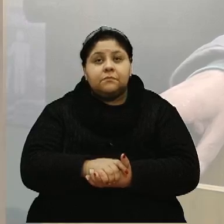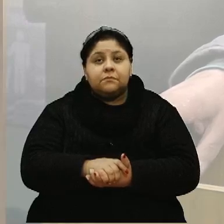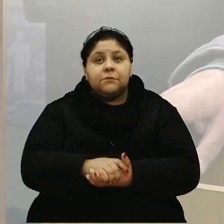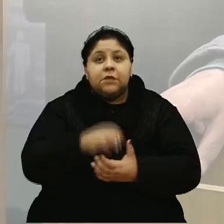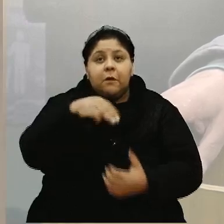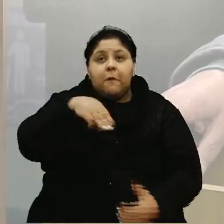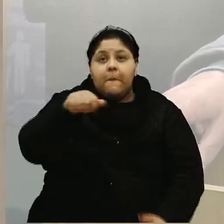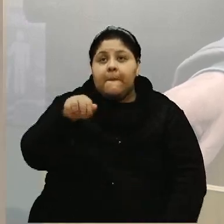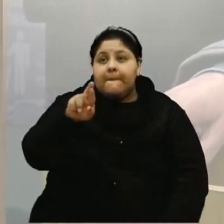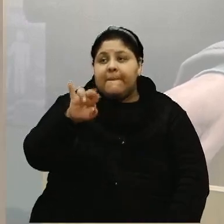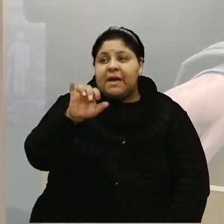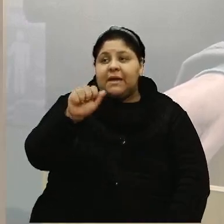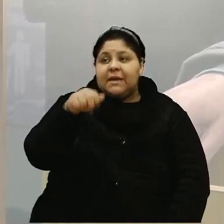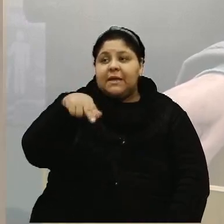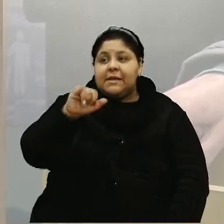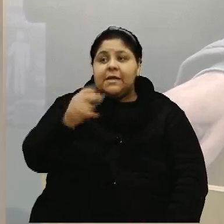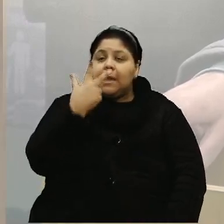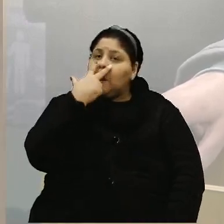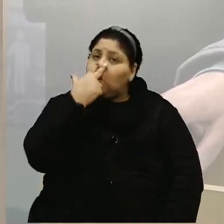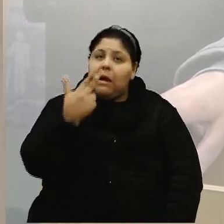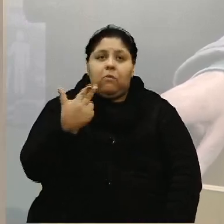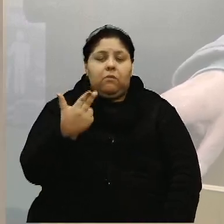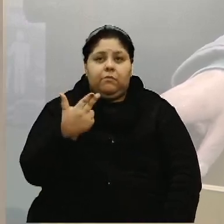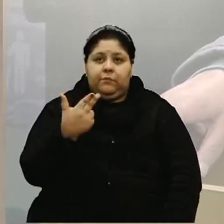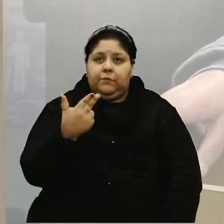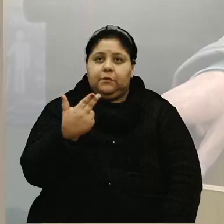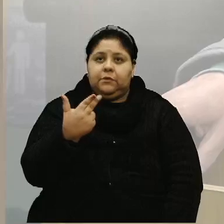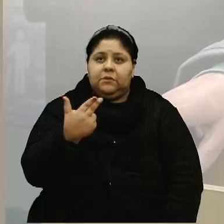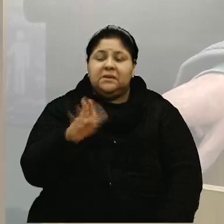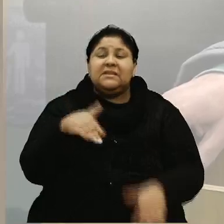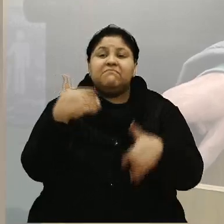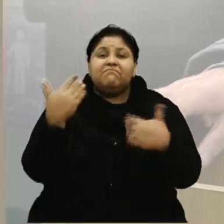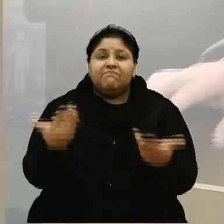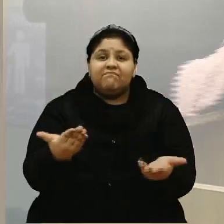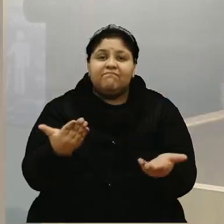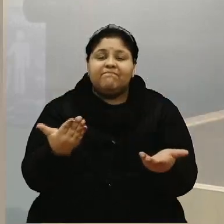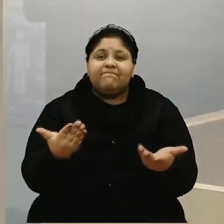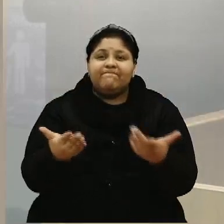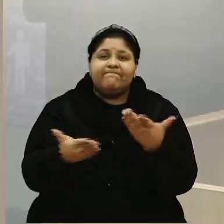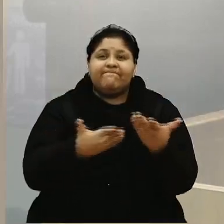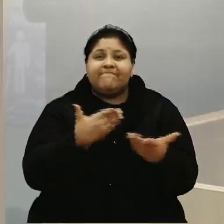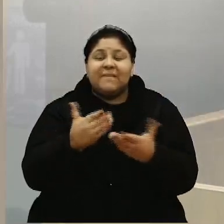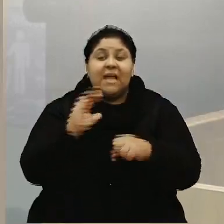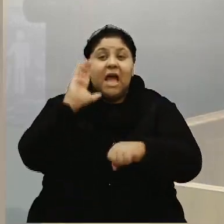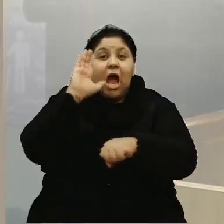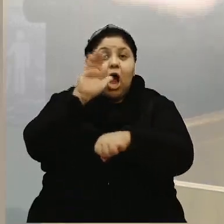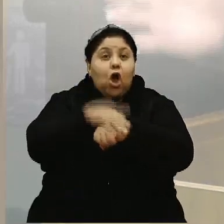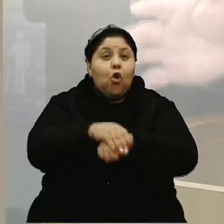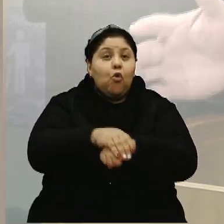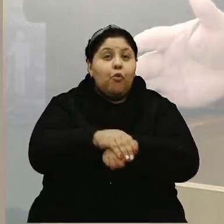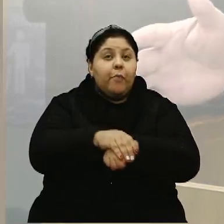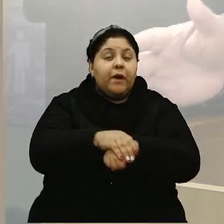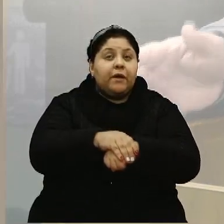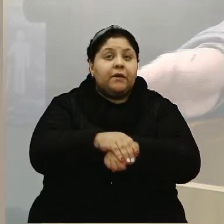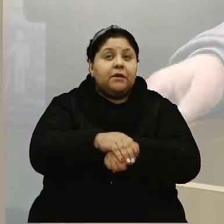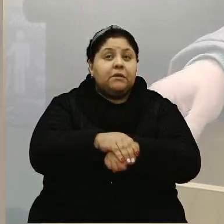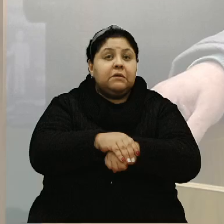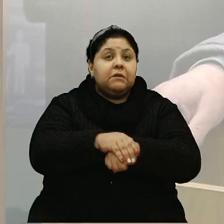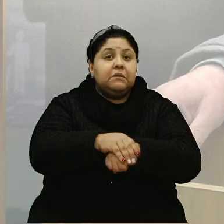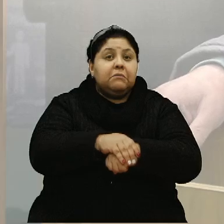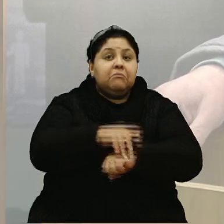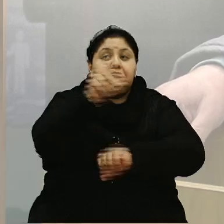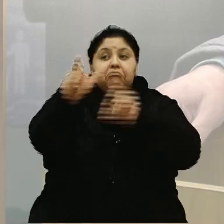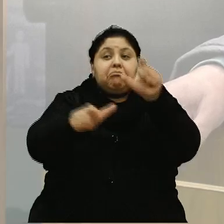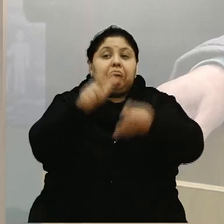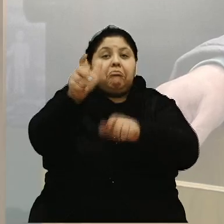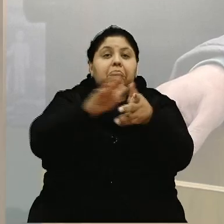Mariane, a mesma coisa. Então, assim, será que a culpa não é nunca de ninguém que está na